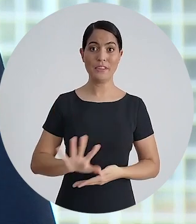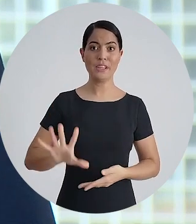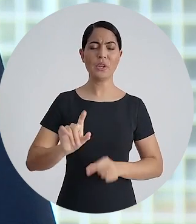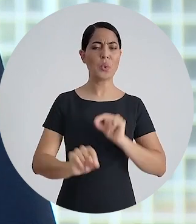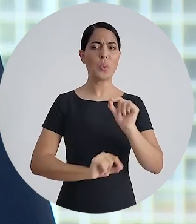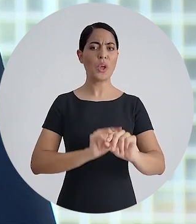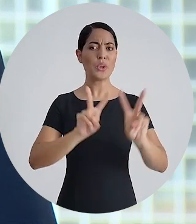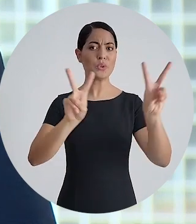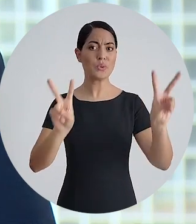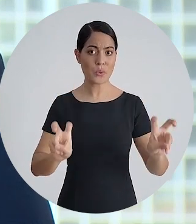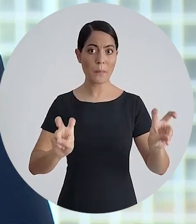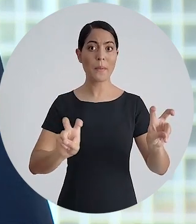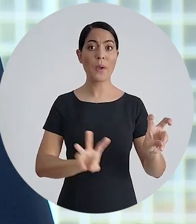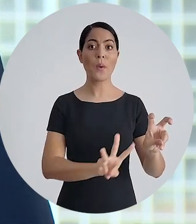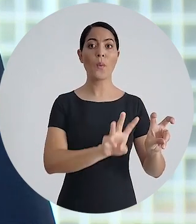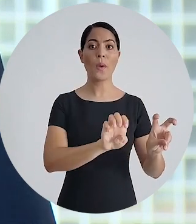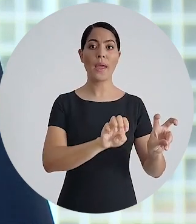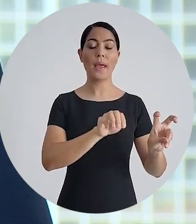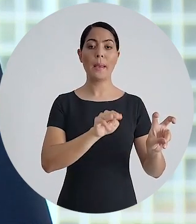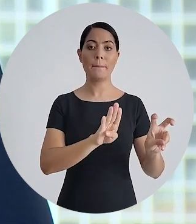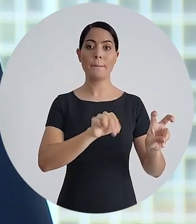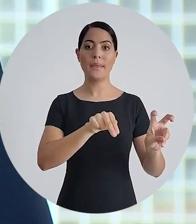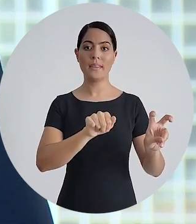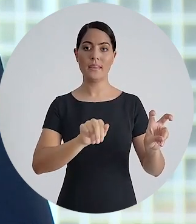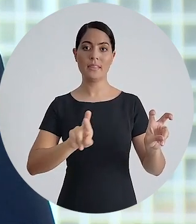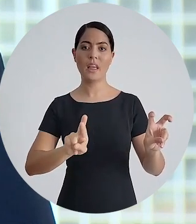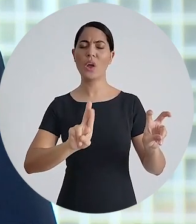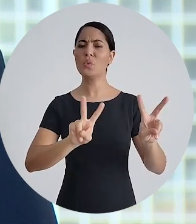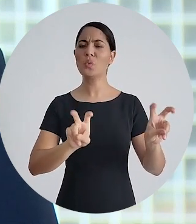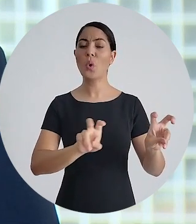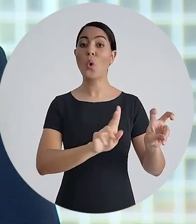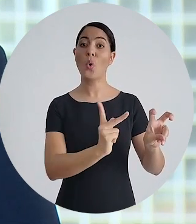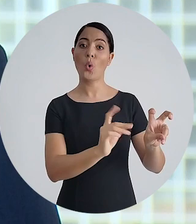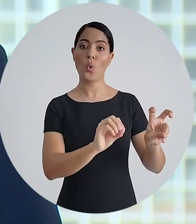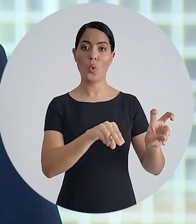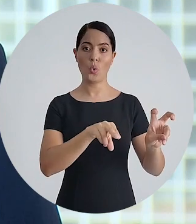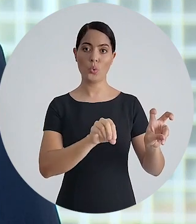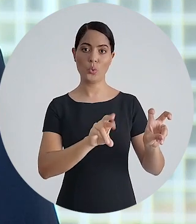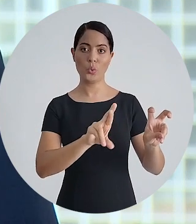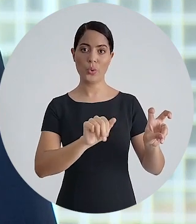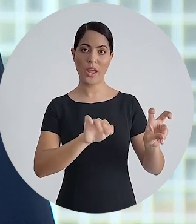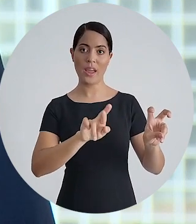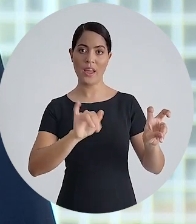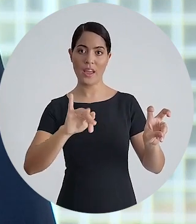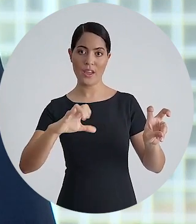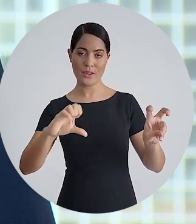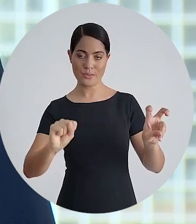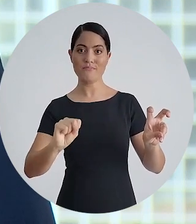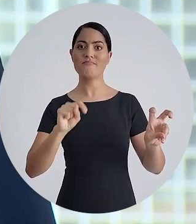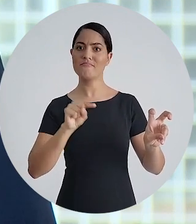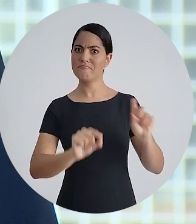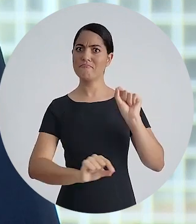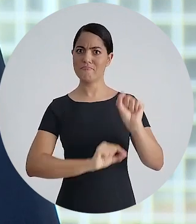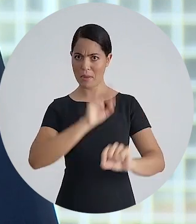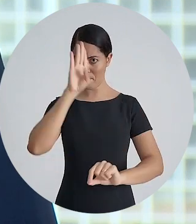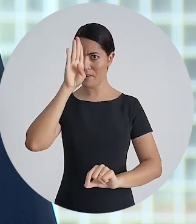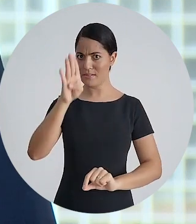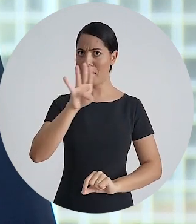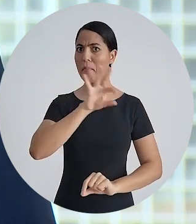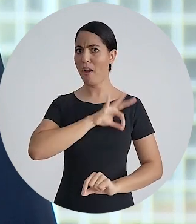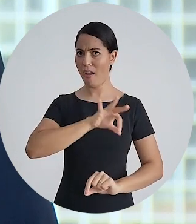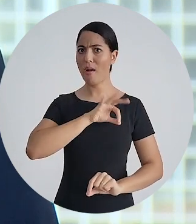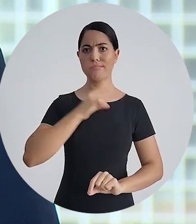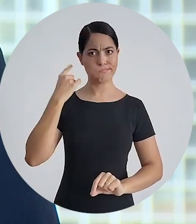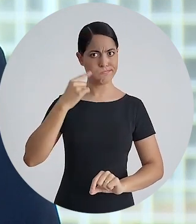promoveu o webinário Honorários, a primeira prerrogativa da advocacia, que abordou o papel dos honorários